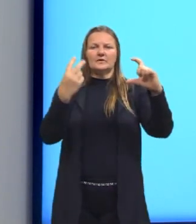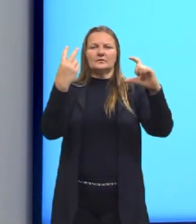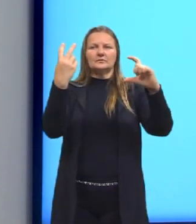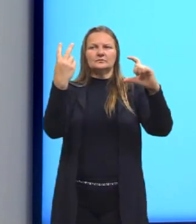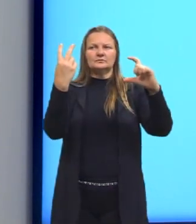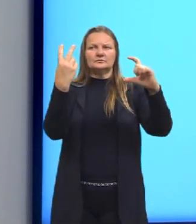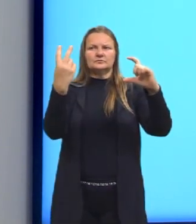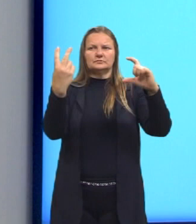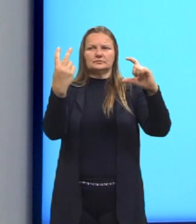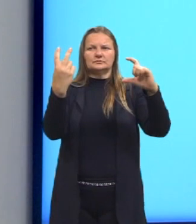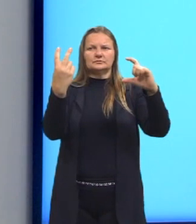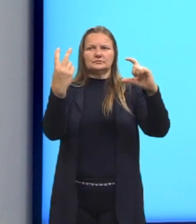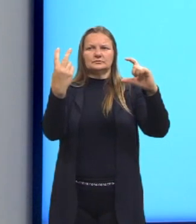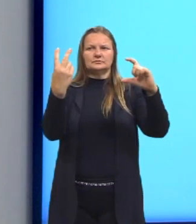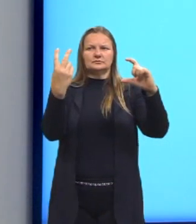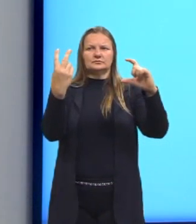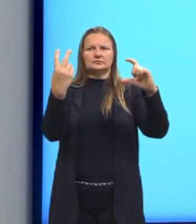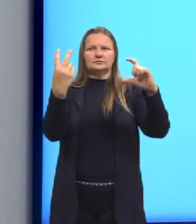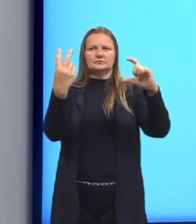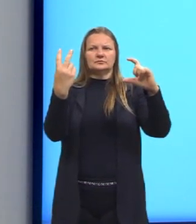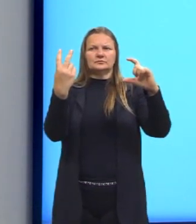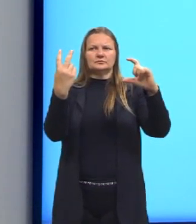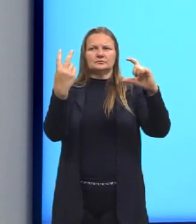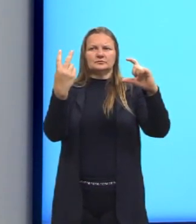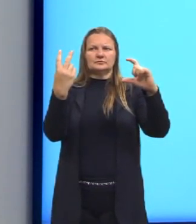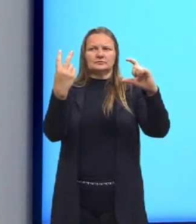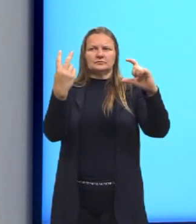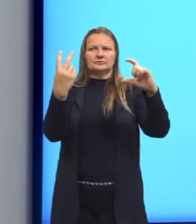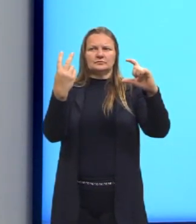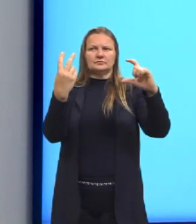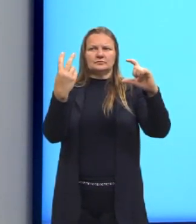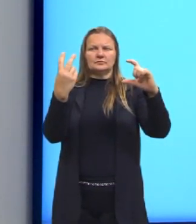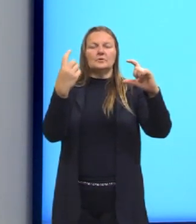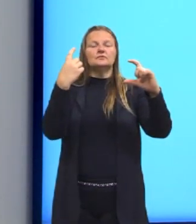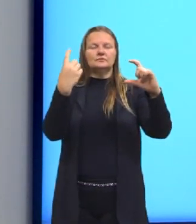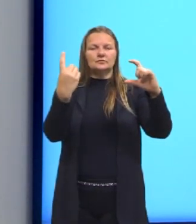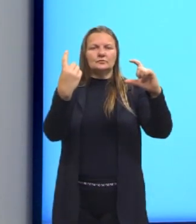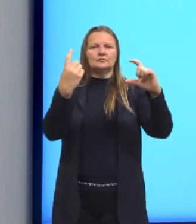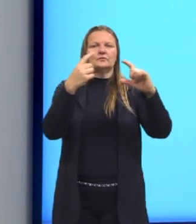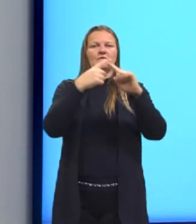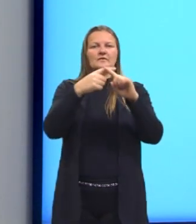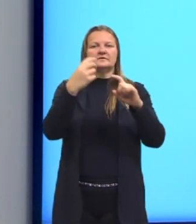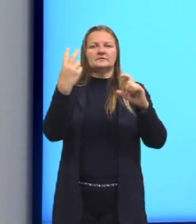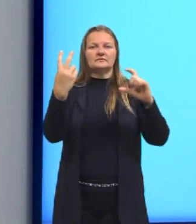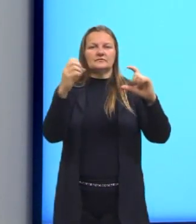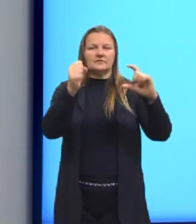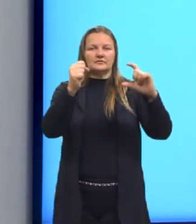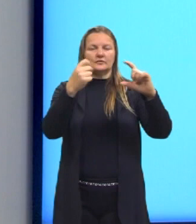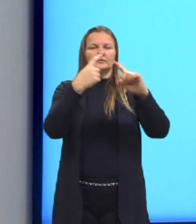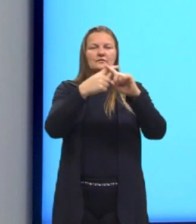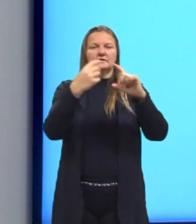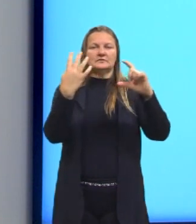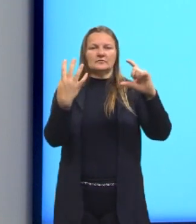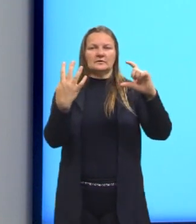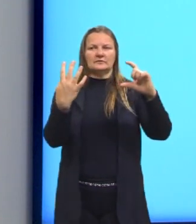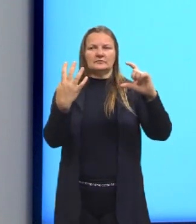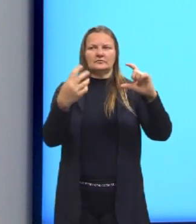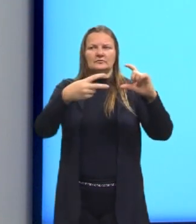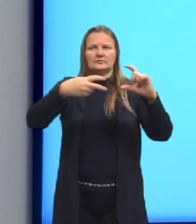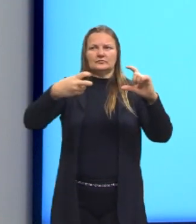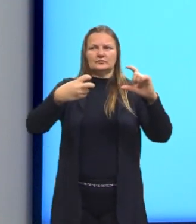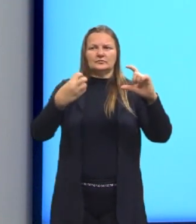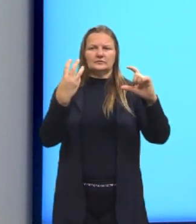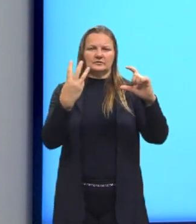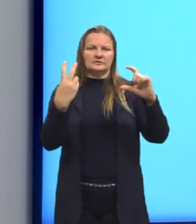teríamos novamente, né, o menos. E aí, multiplicamos 1 vezes 8 vezes 4, que